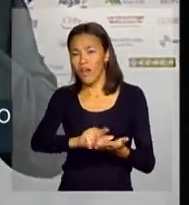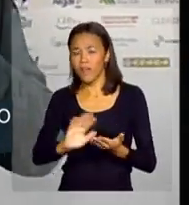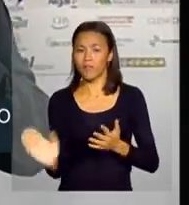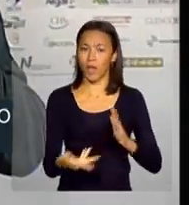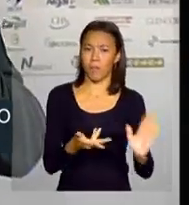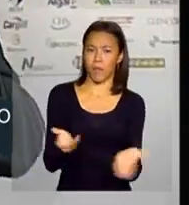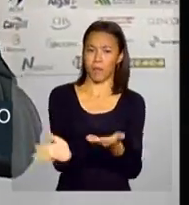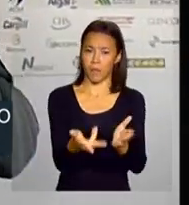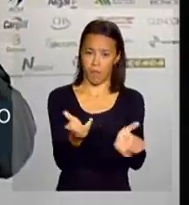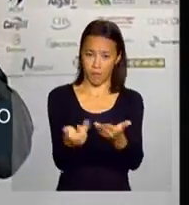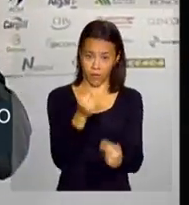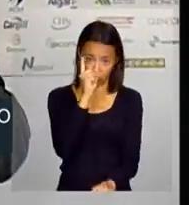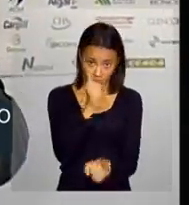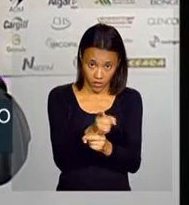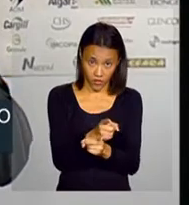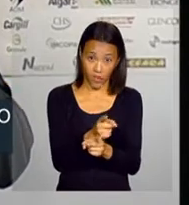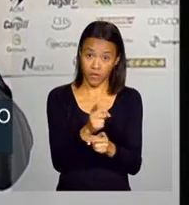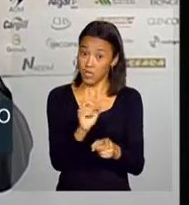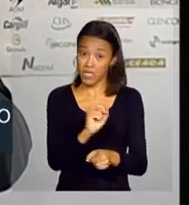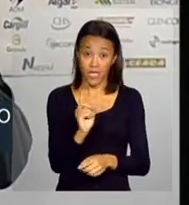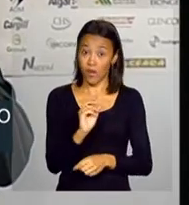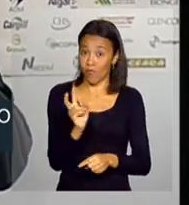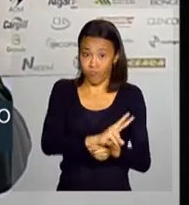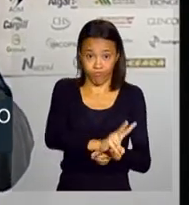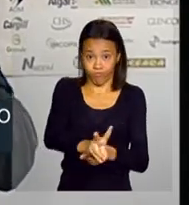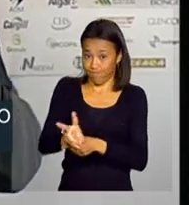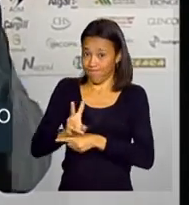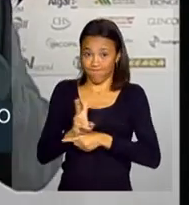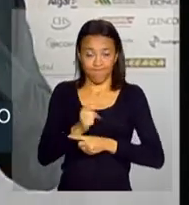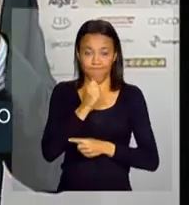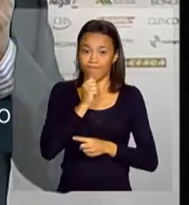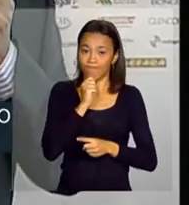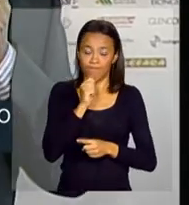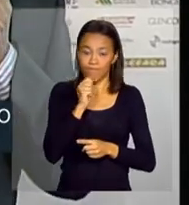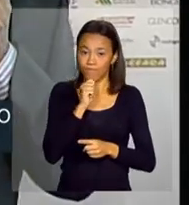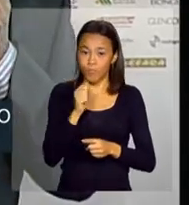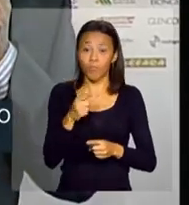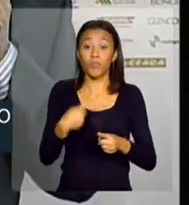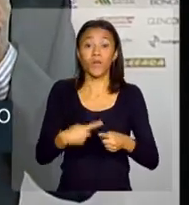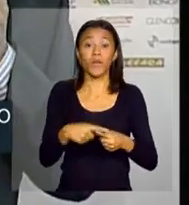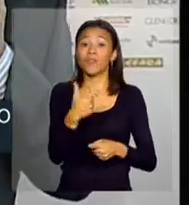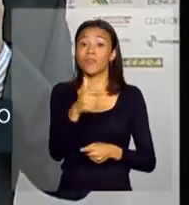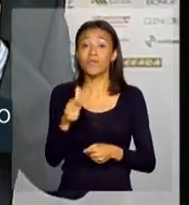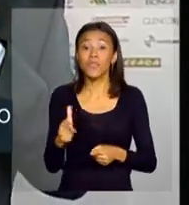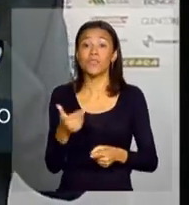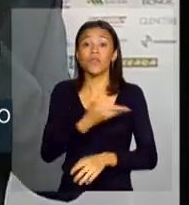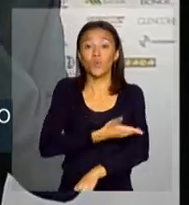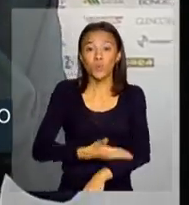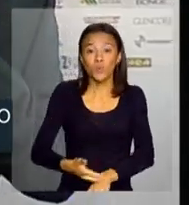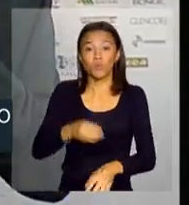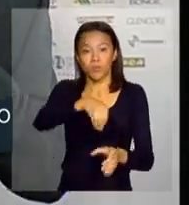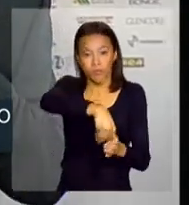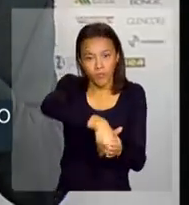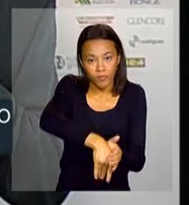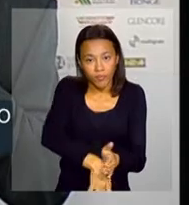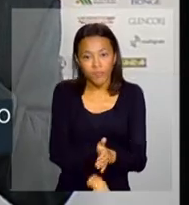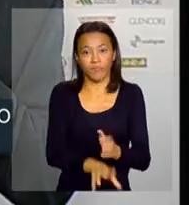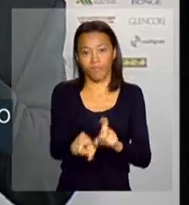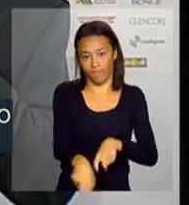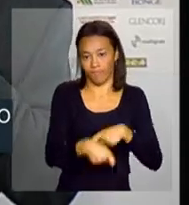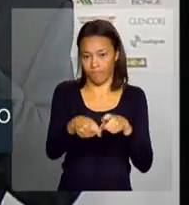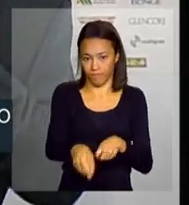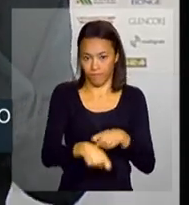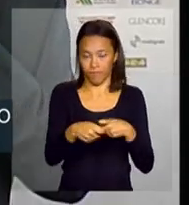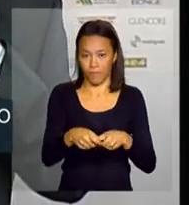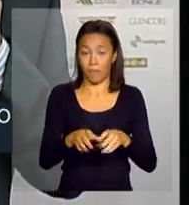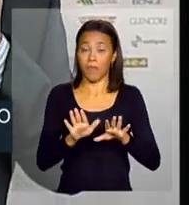desmatamentos identificados e não monitorados, monitorados que não têm cultura agrícola. Isso é um dado positivo, mas,